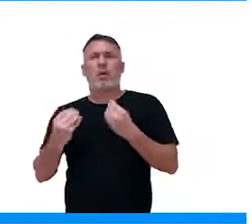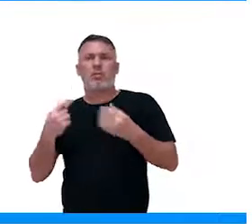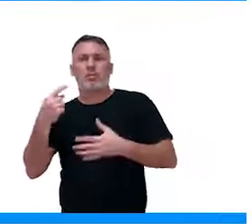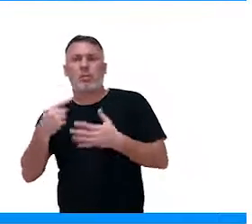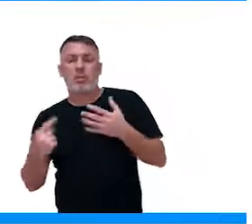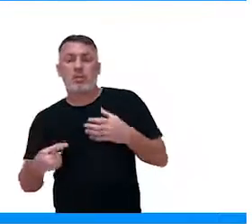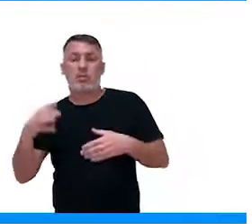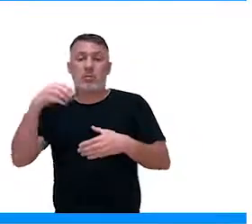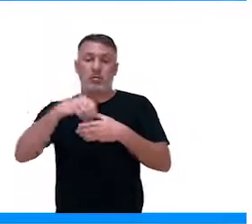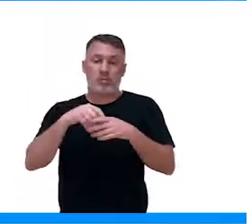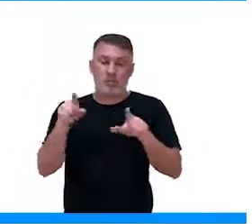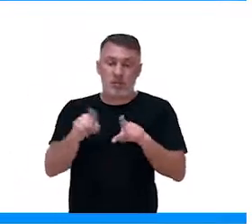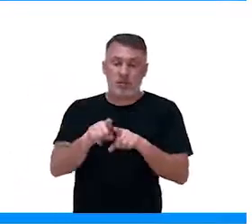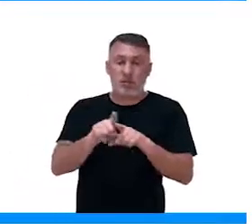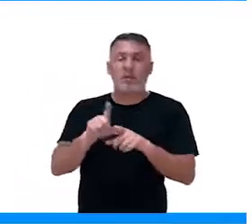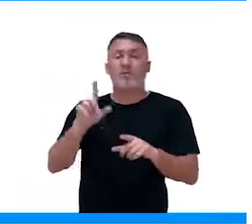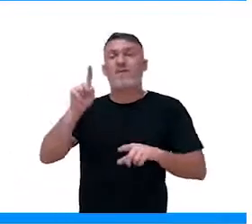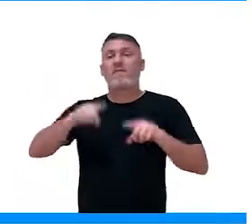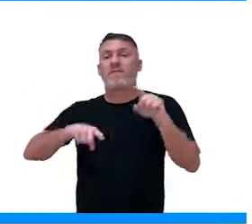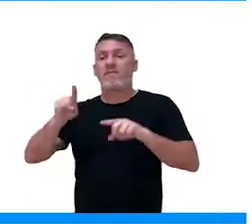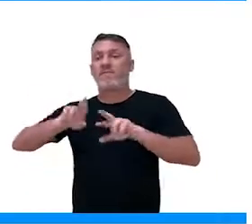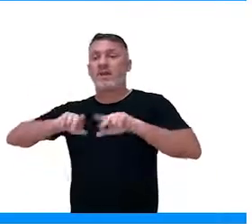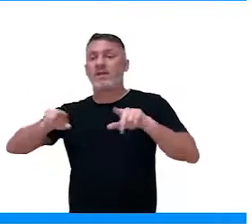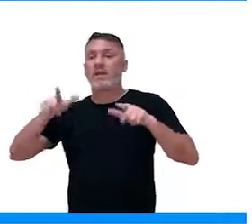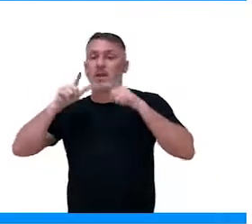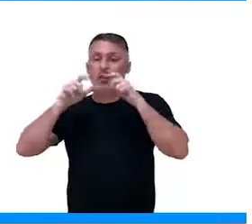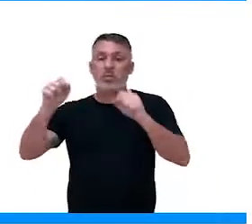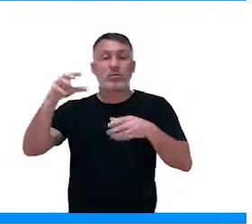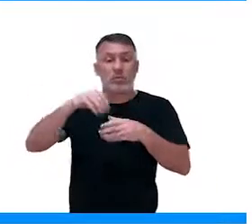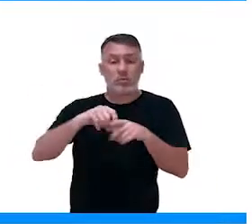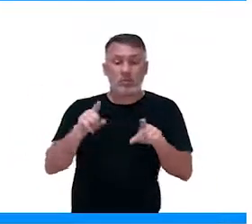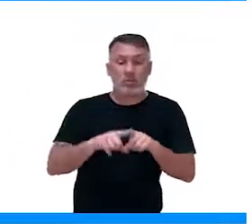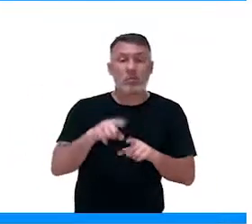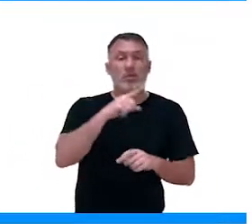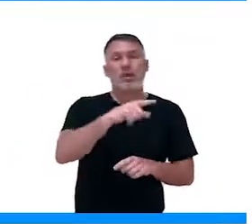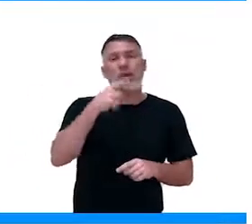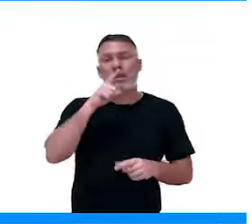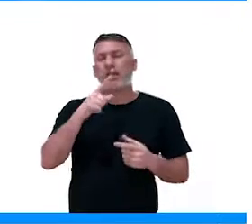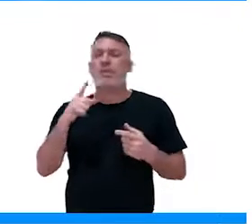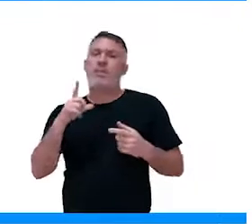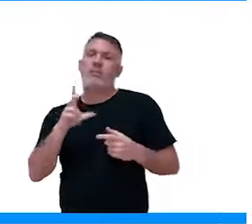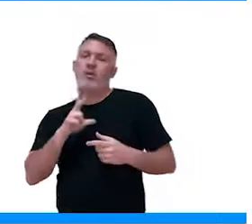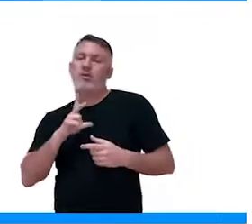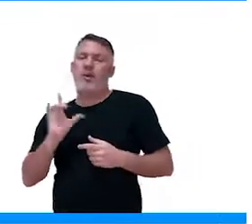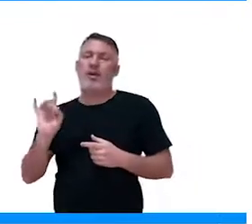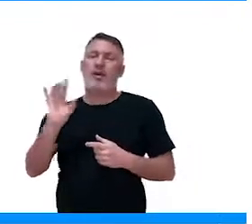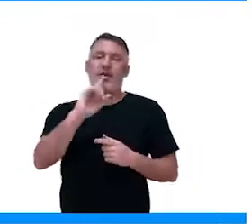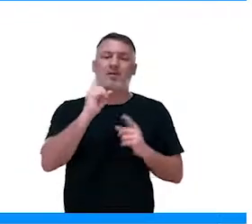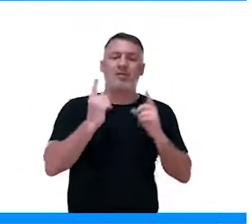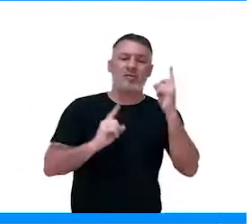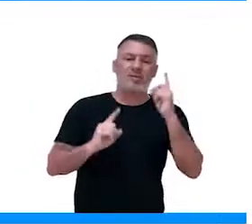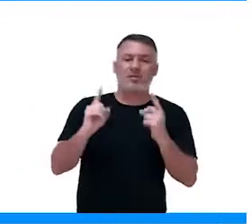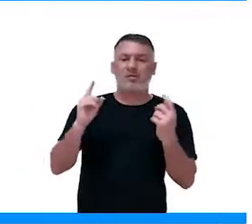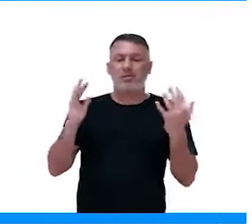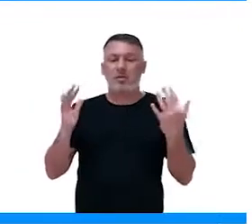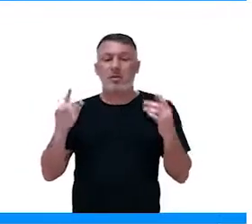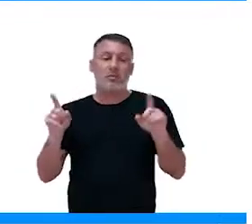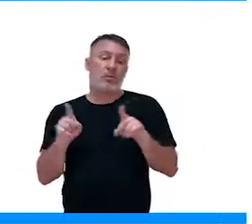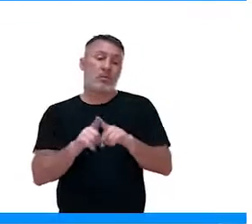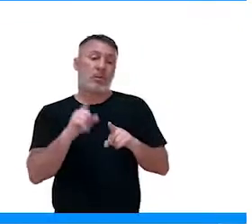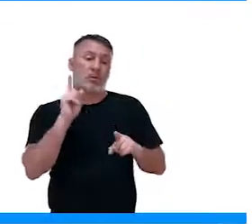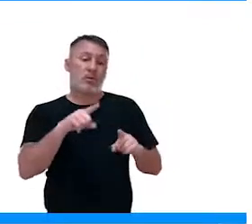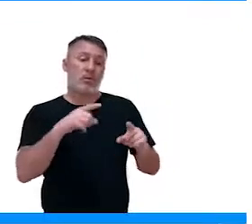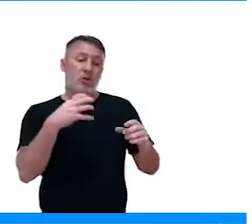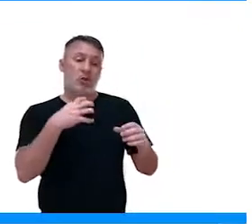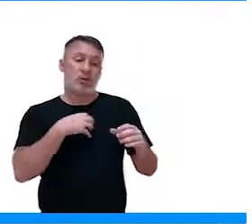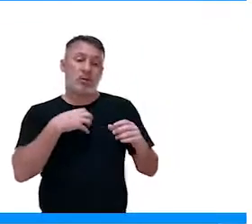um funcionamento. Tem também, inclusive, variação linguística, né? Então é uma língua com suas peculiaridades. É